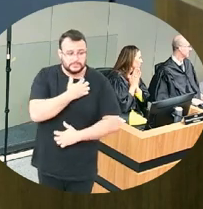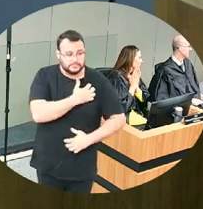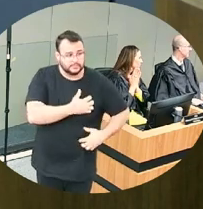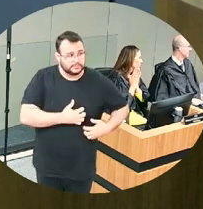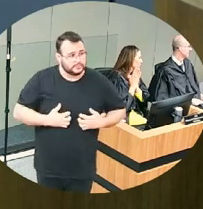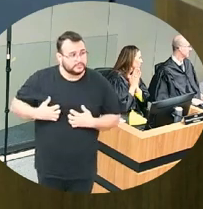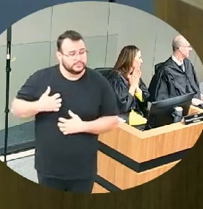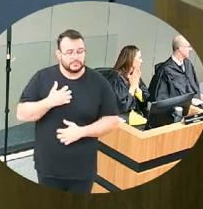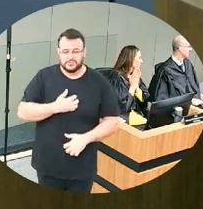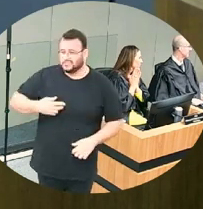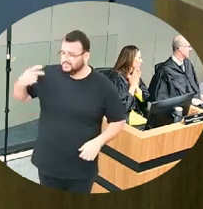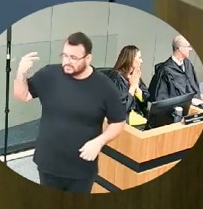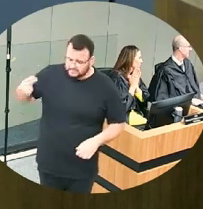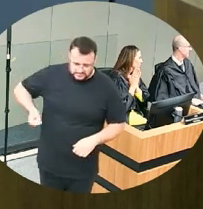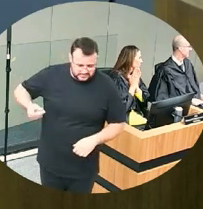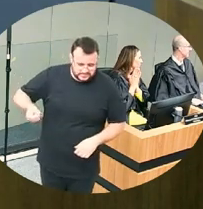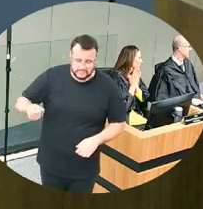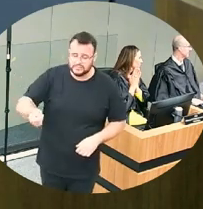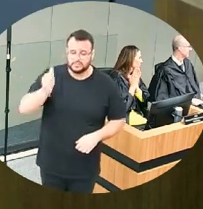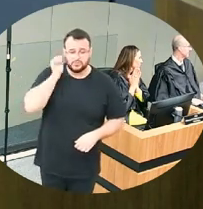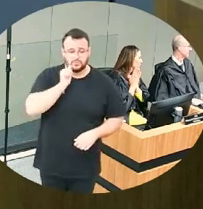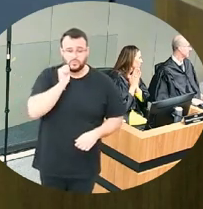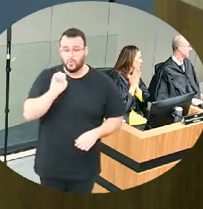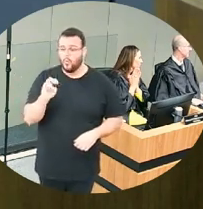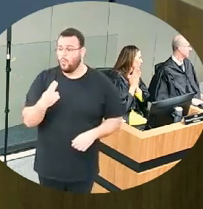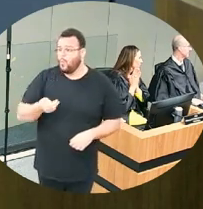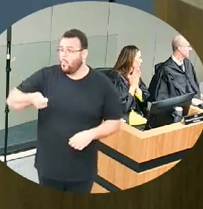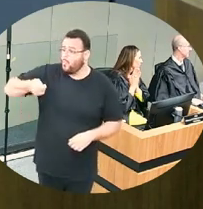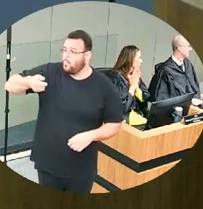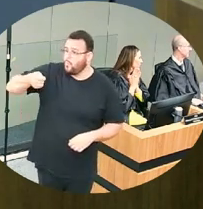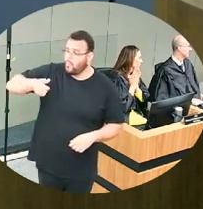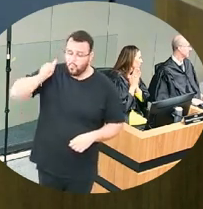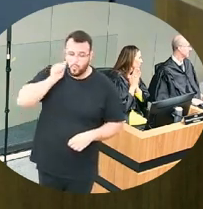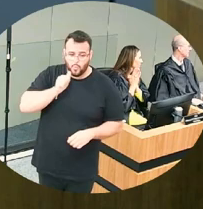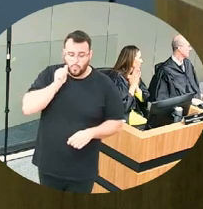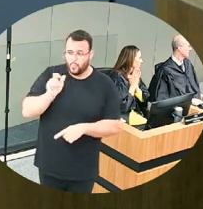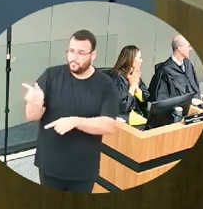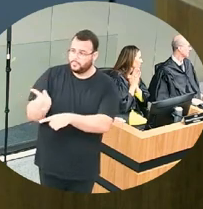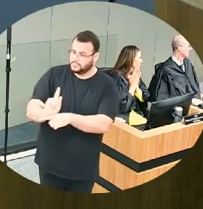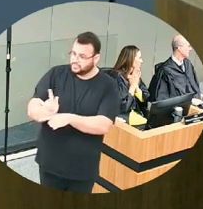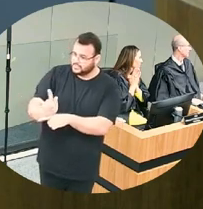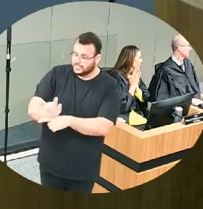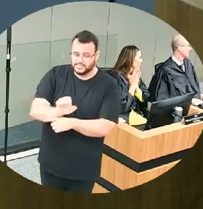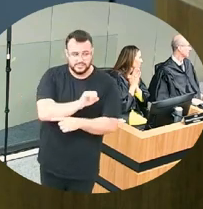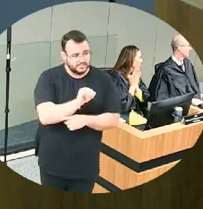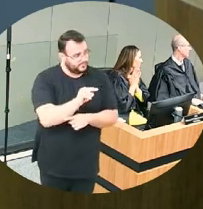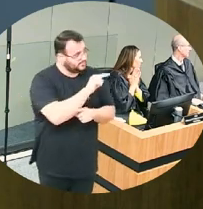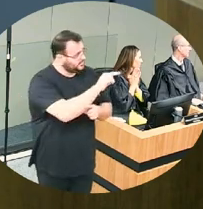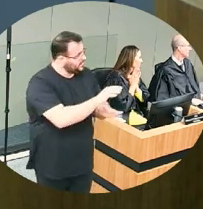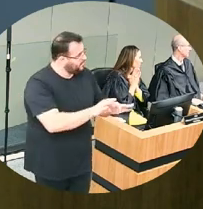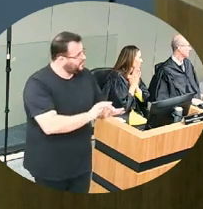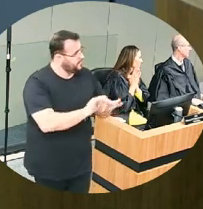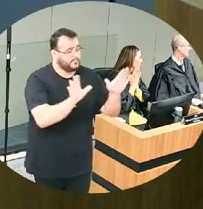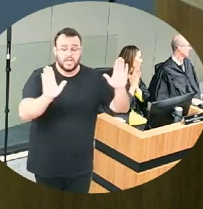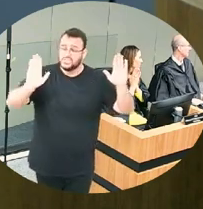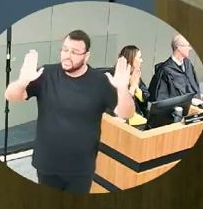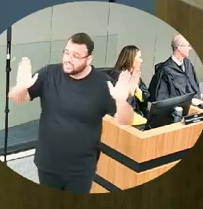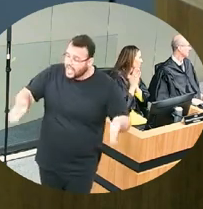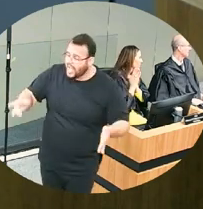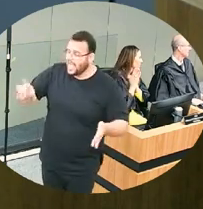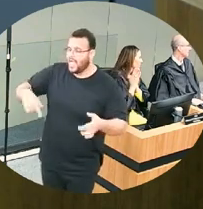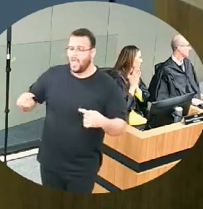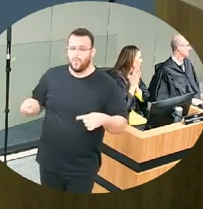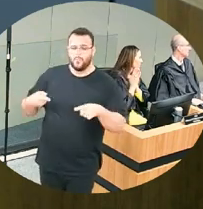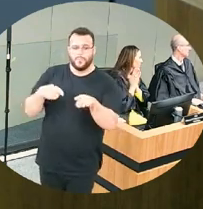amarguras de tantas mulheres e ou de poucas mulheres em cargo de Gestão o senhor me permite meu presidente que já é o grande